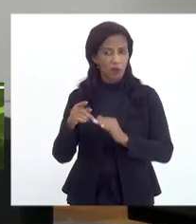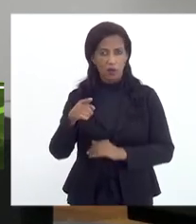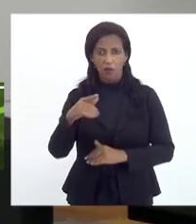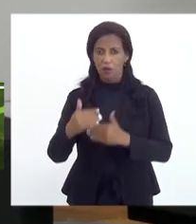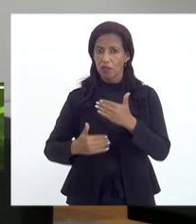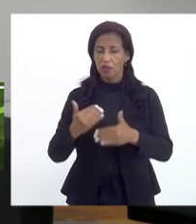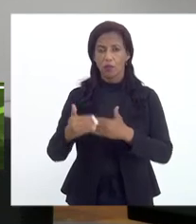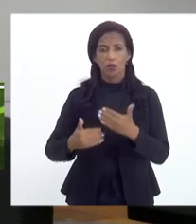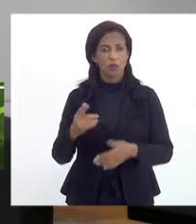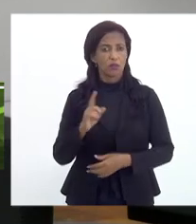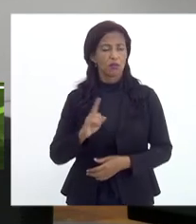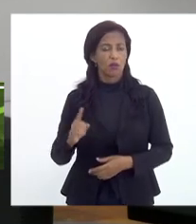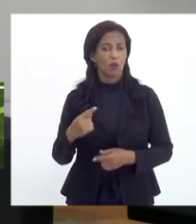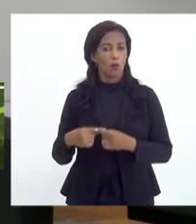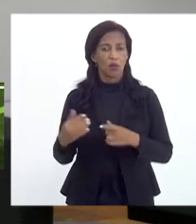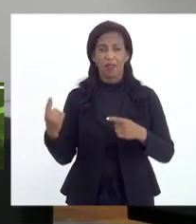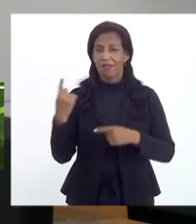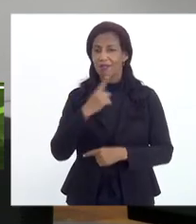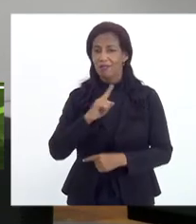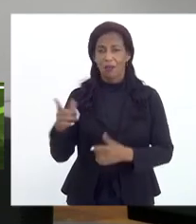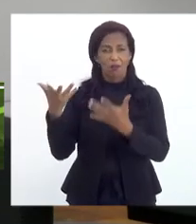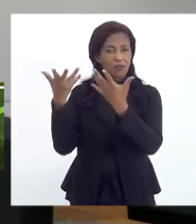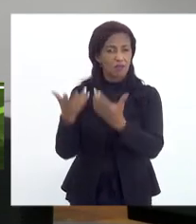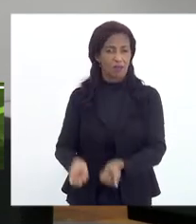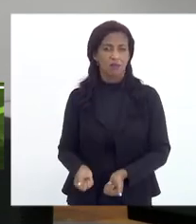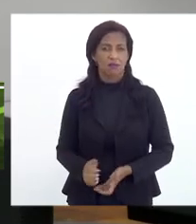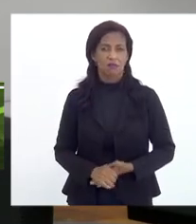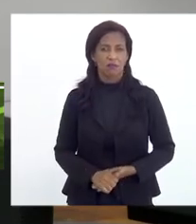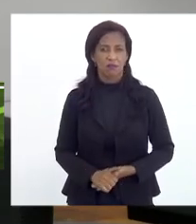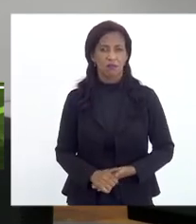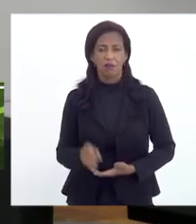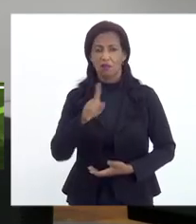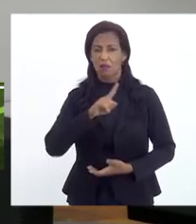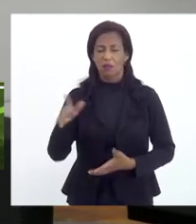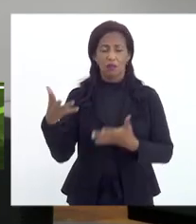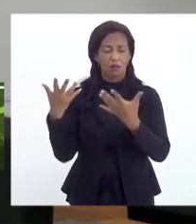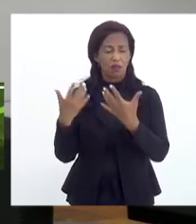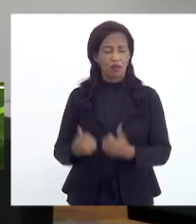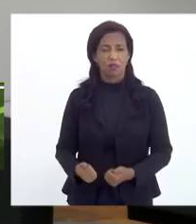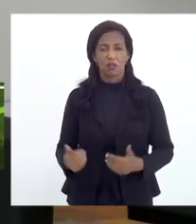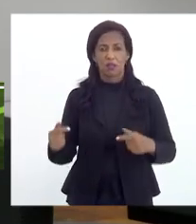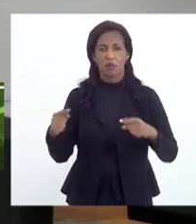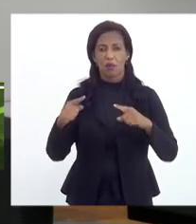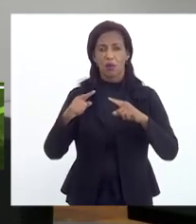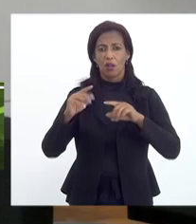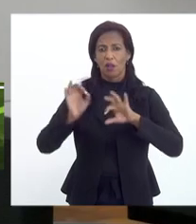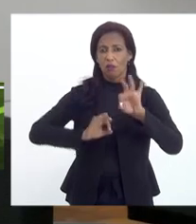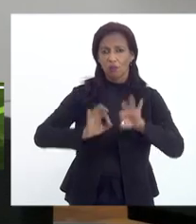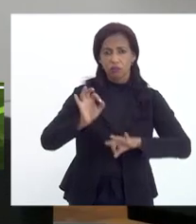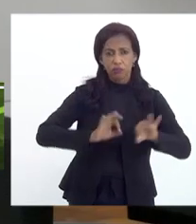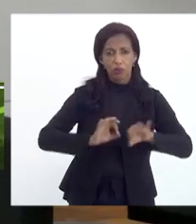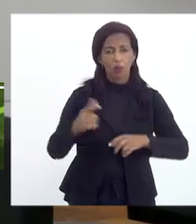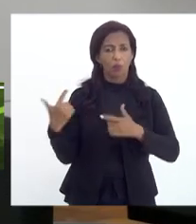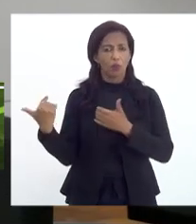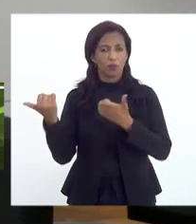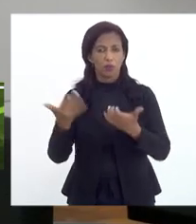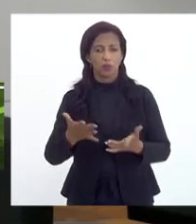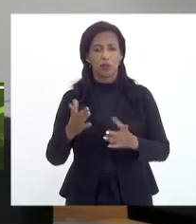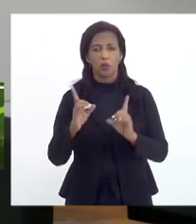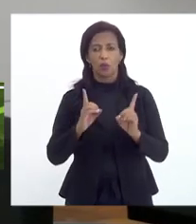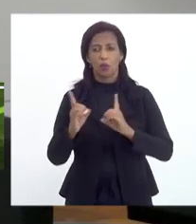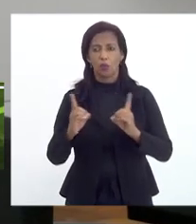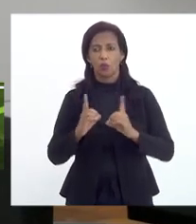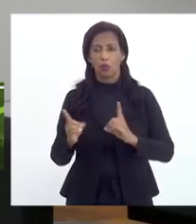esse processo Porque Não concordamos Não concordamos No método Onde se trouxe Um debate Para